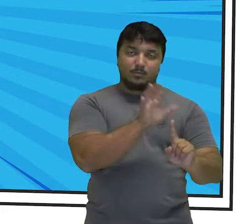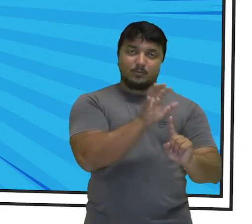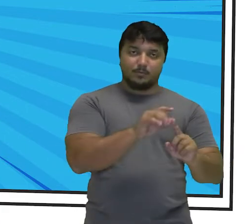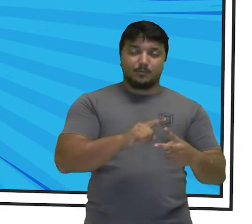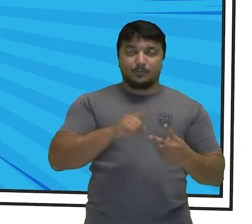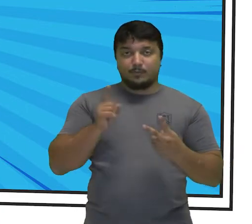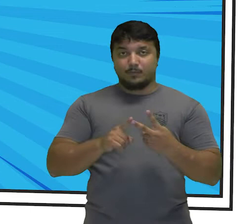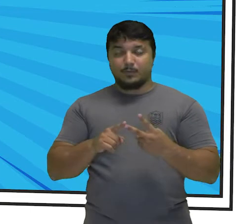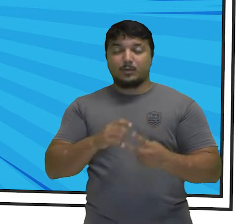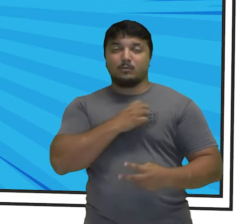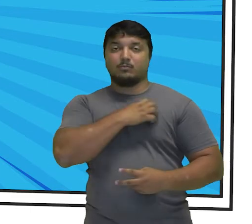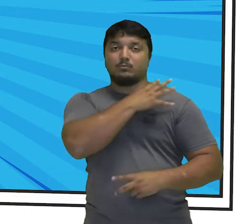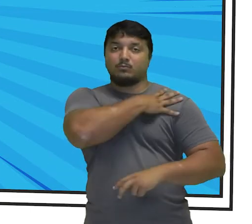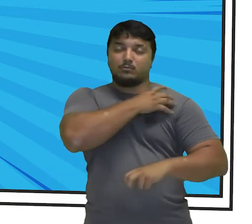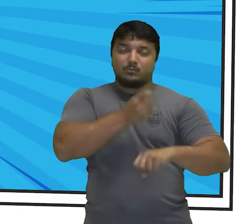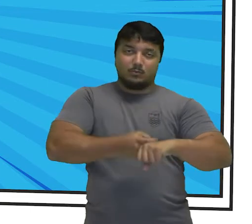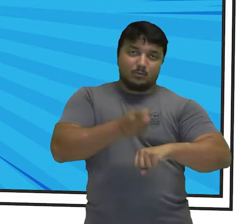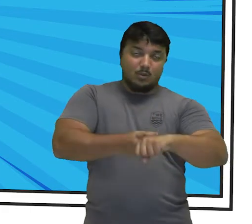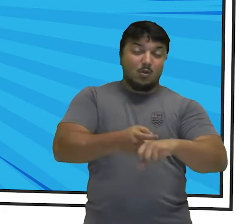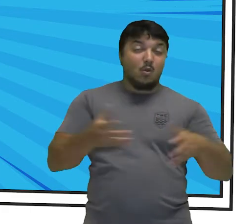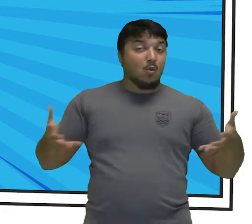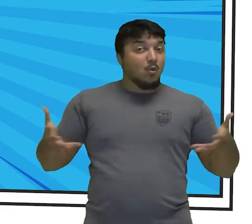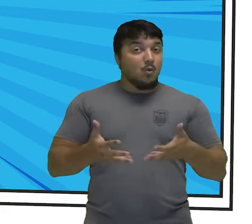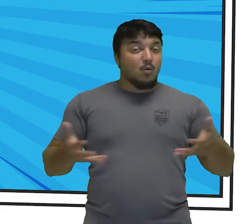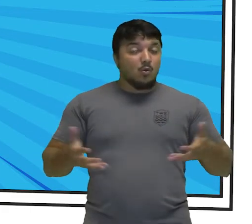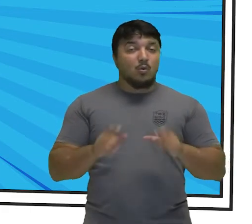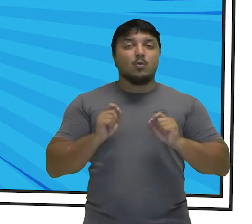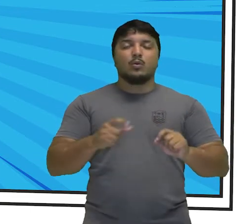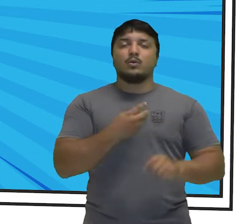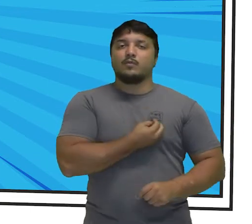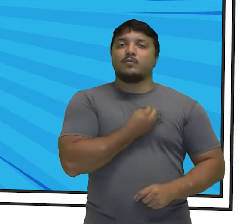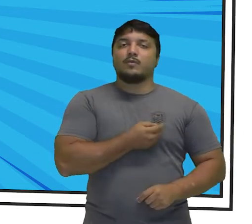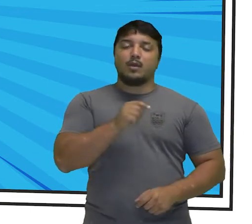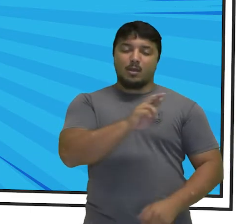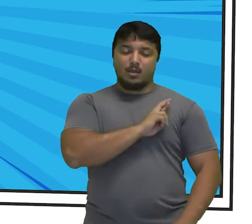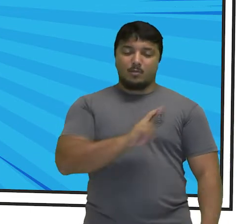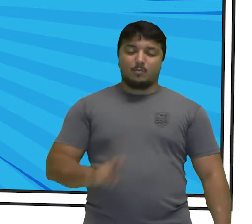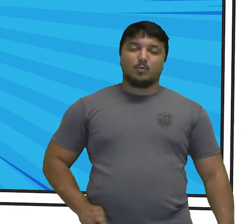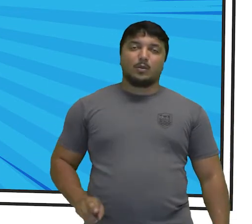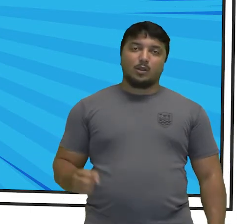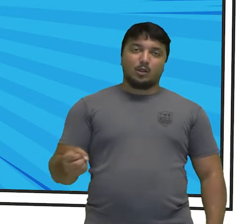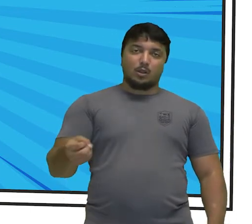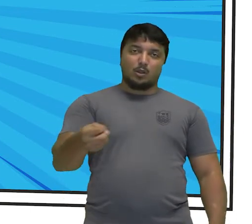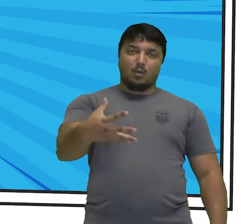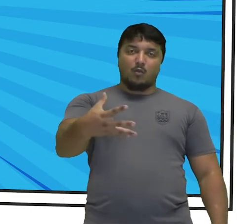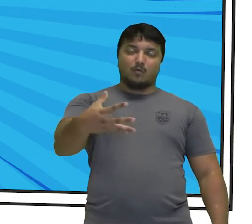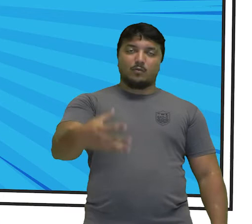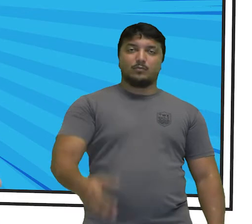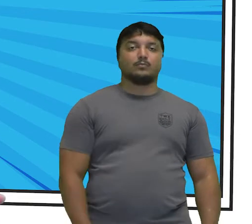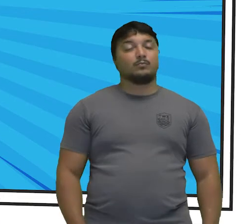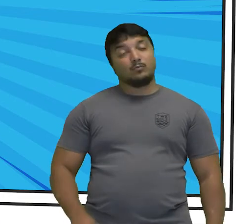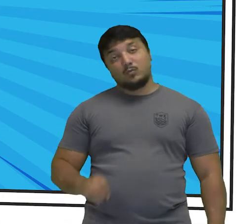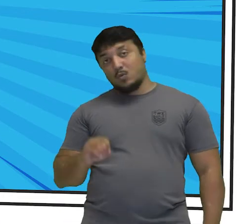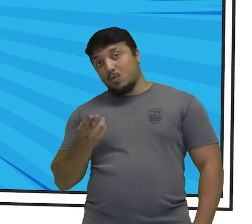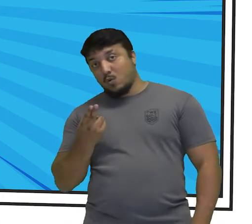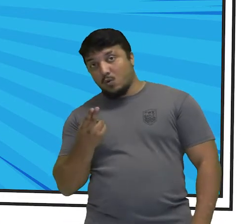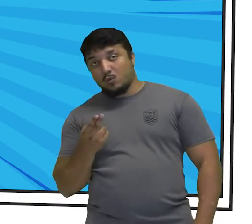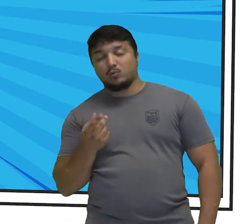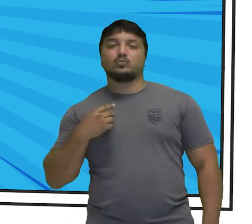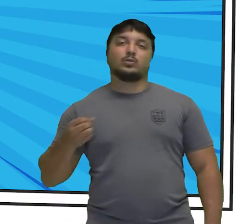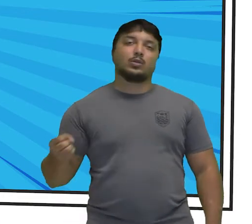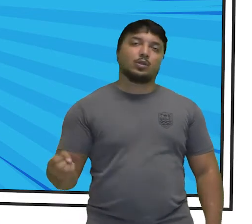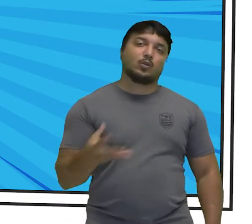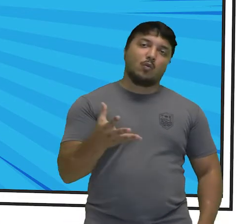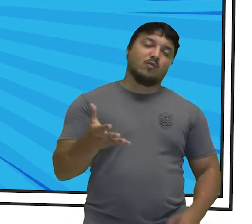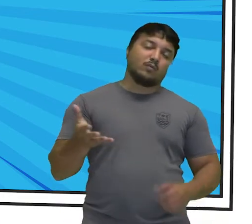regime militar. Hoje vivemos a República Nova, ou, melhor dizer, a